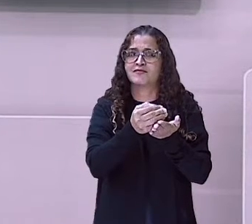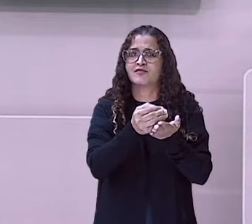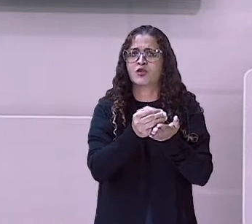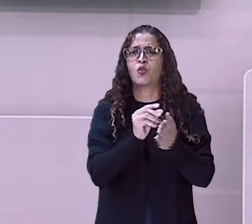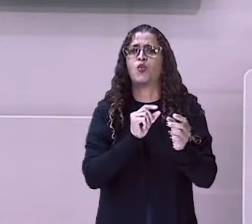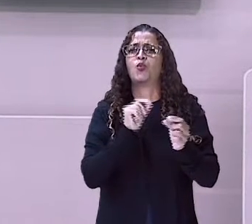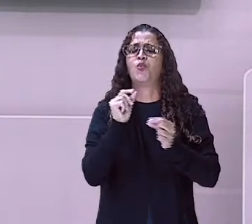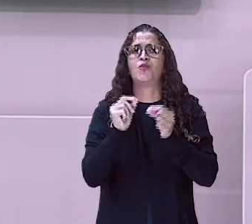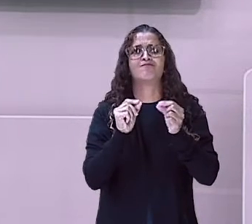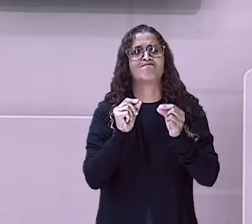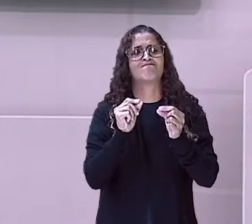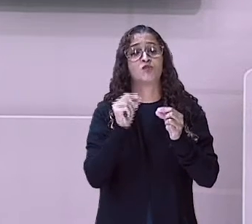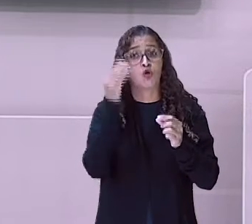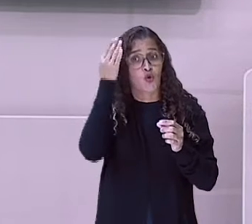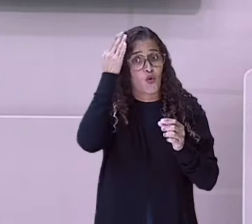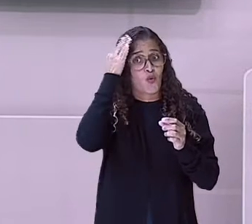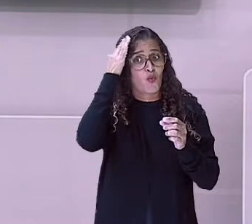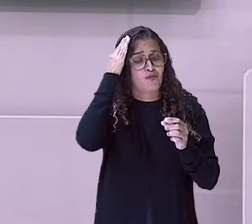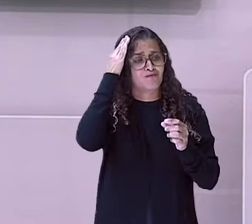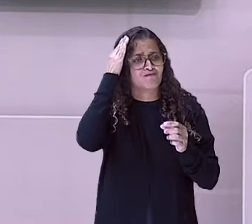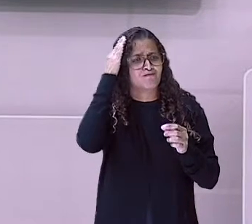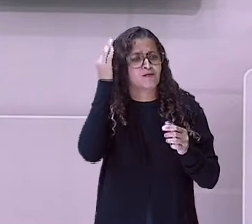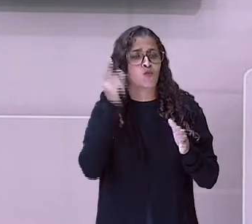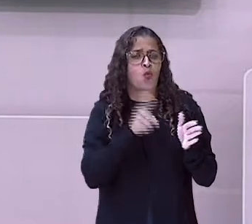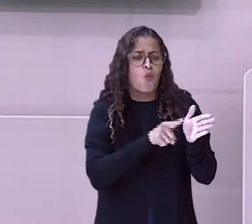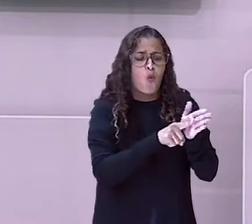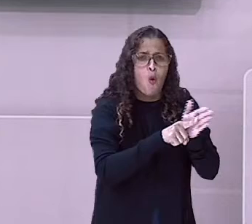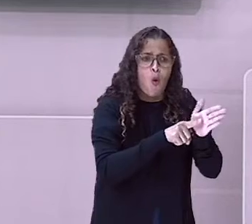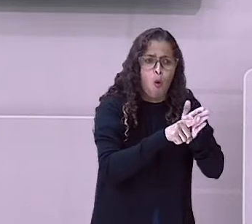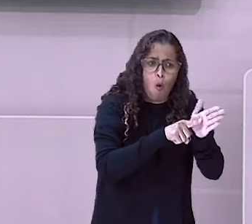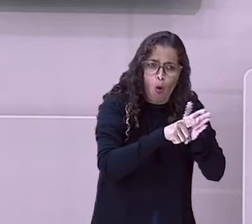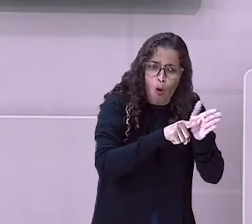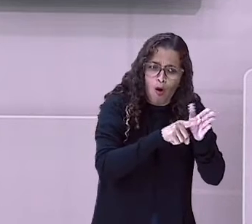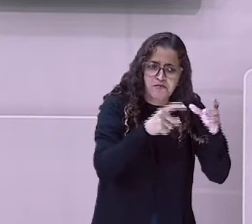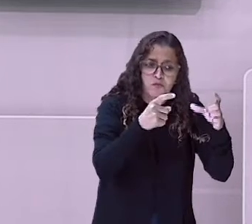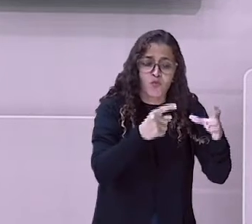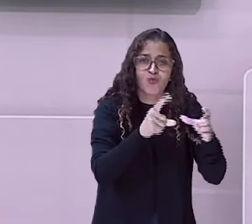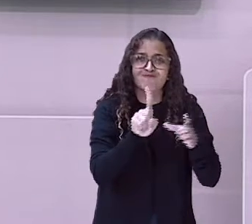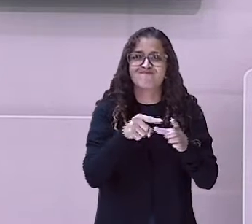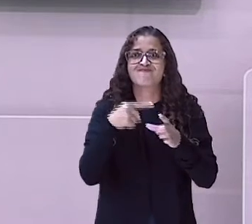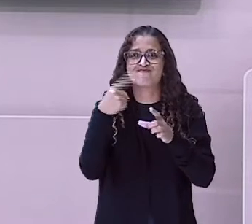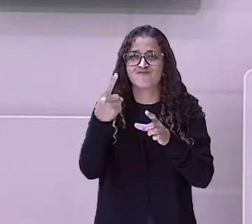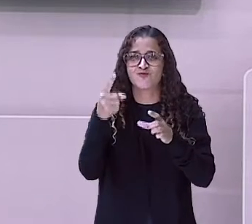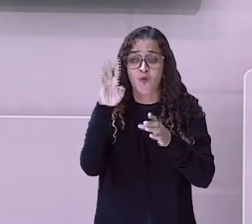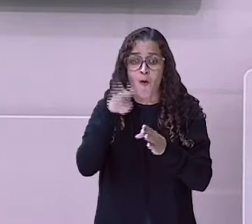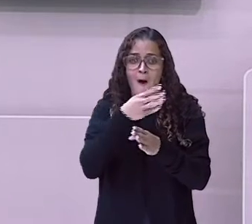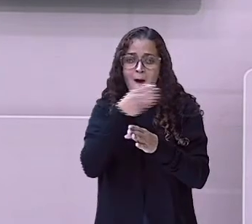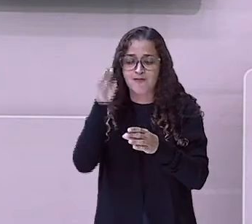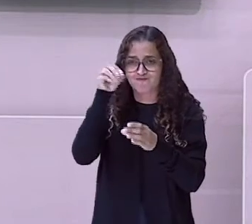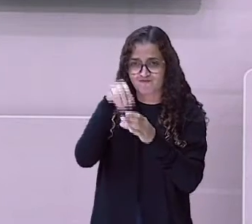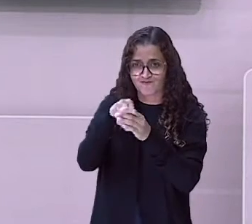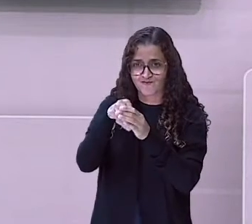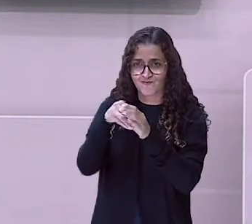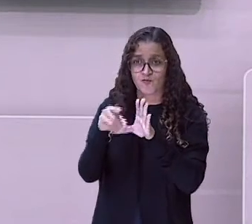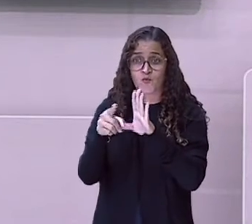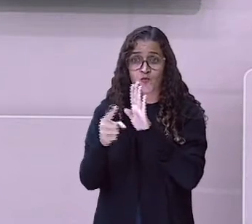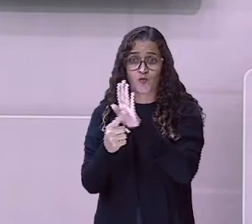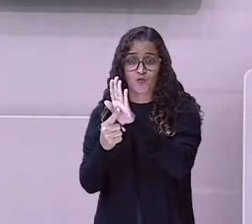essa pesquisa para estar inserindo em uma tabela ou em um gráfico.